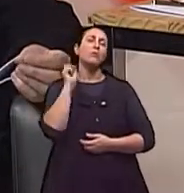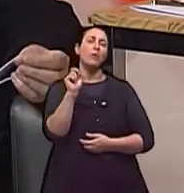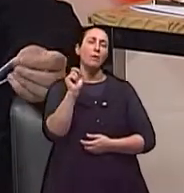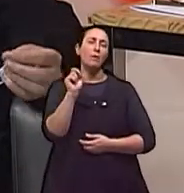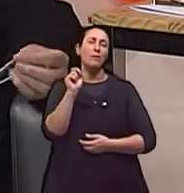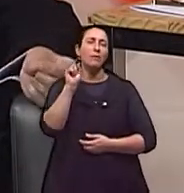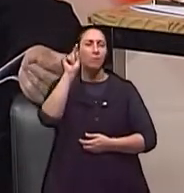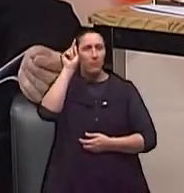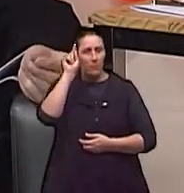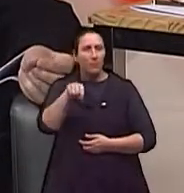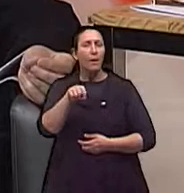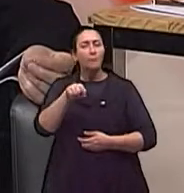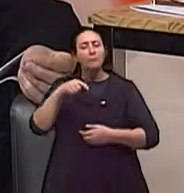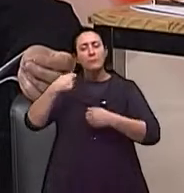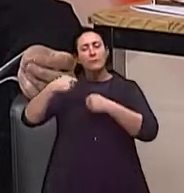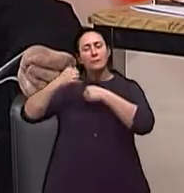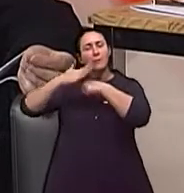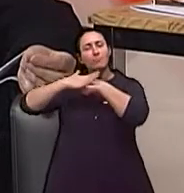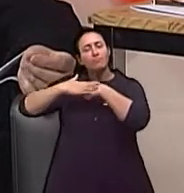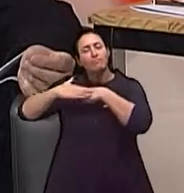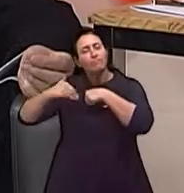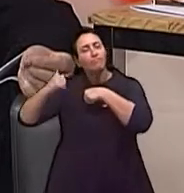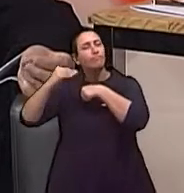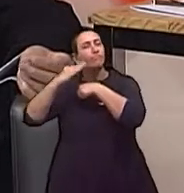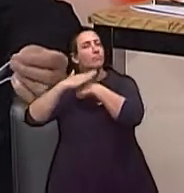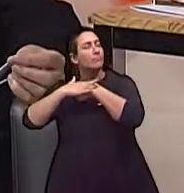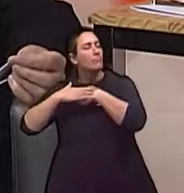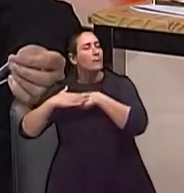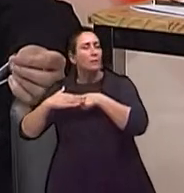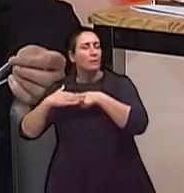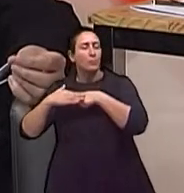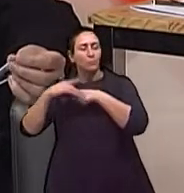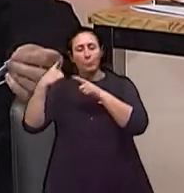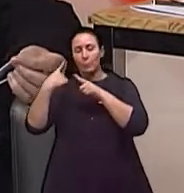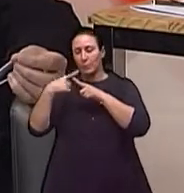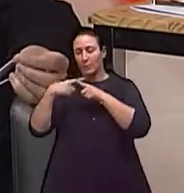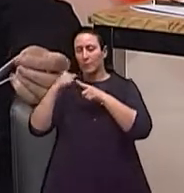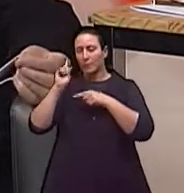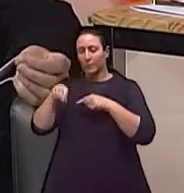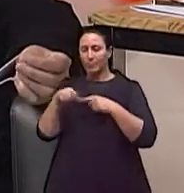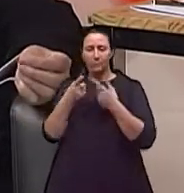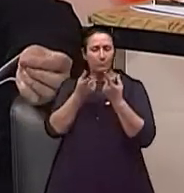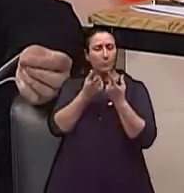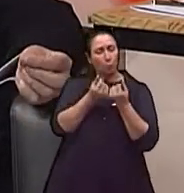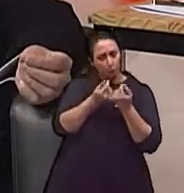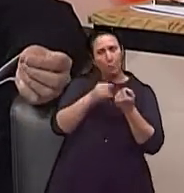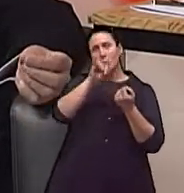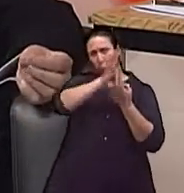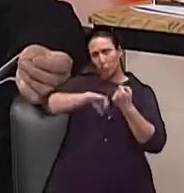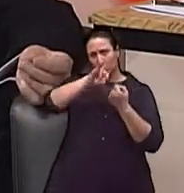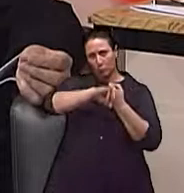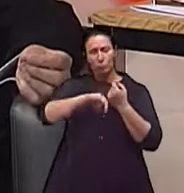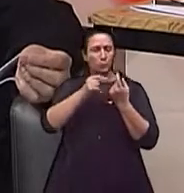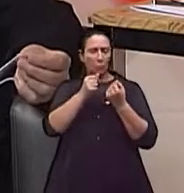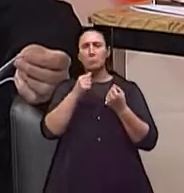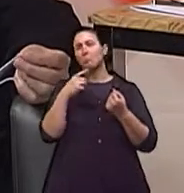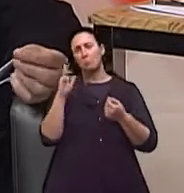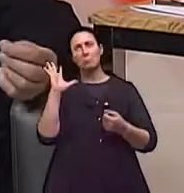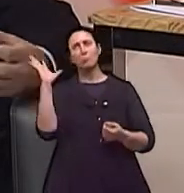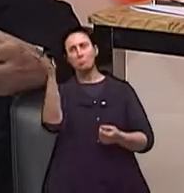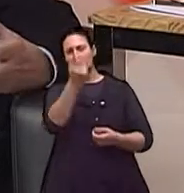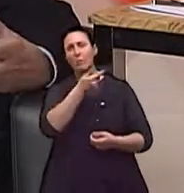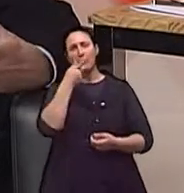poupança afetiva né porque a poupança monetária é importante um país como o